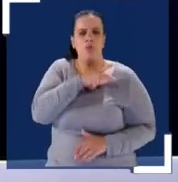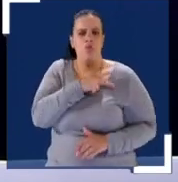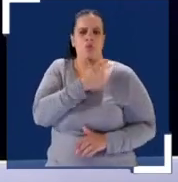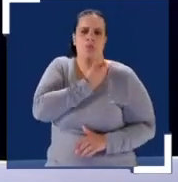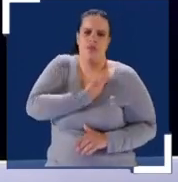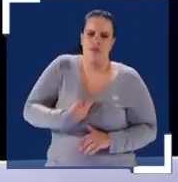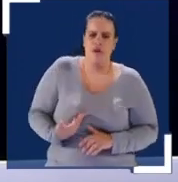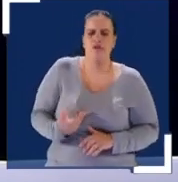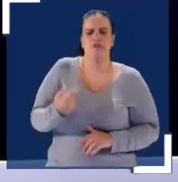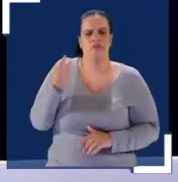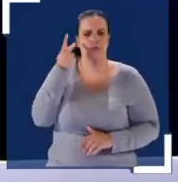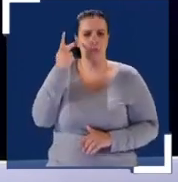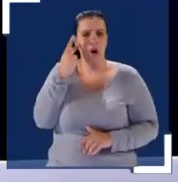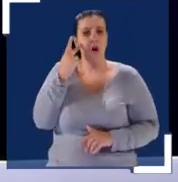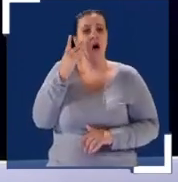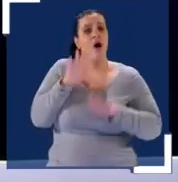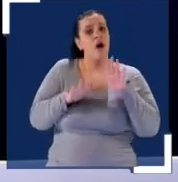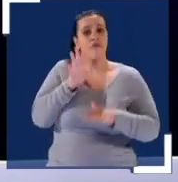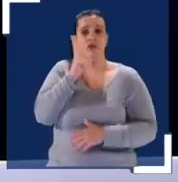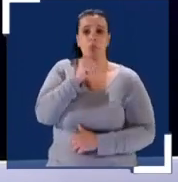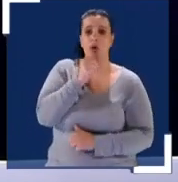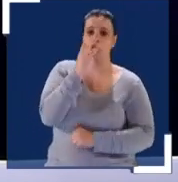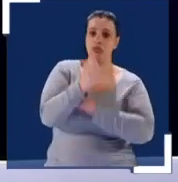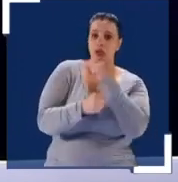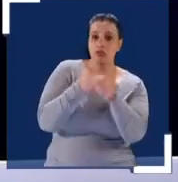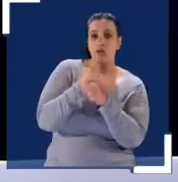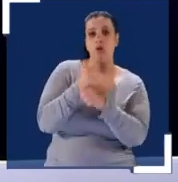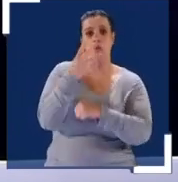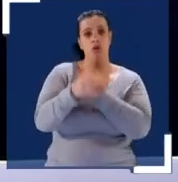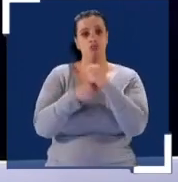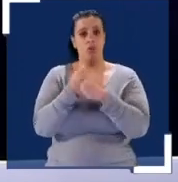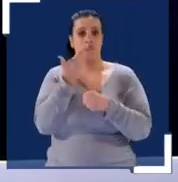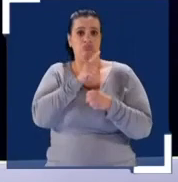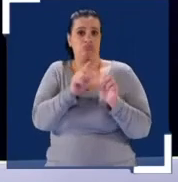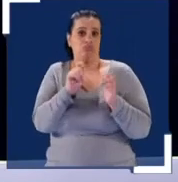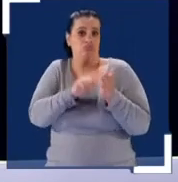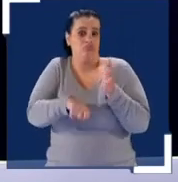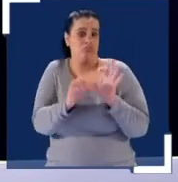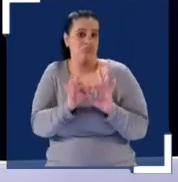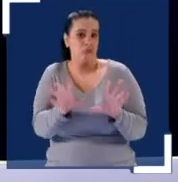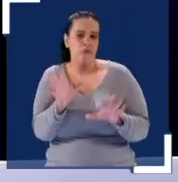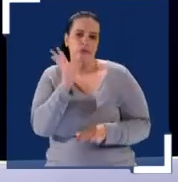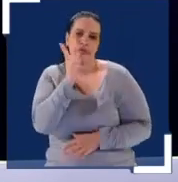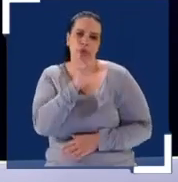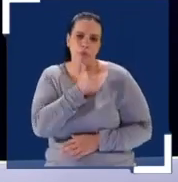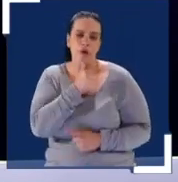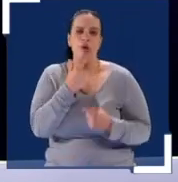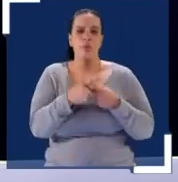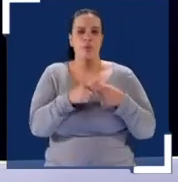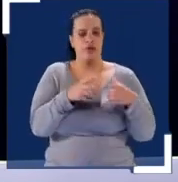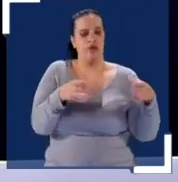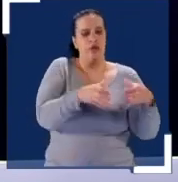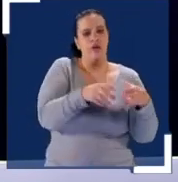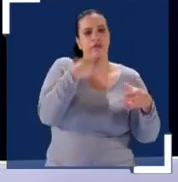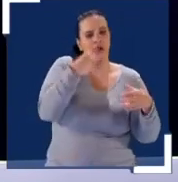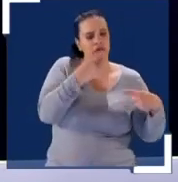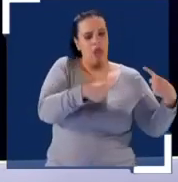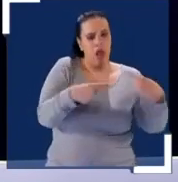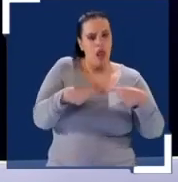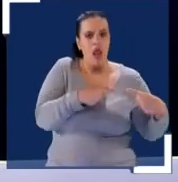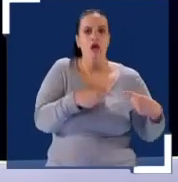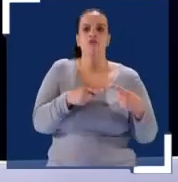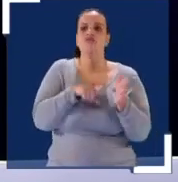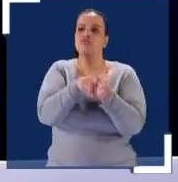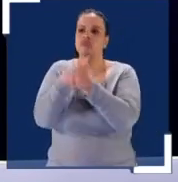Paulo, alguns que levaram 3 até 4 anos para serem viabilizados. Isso leva tempo. Isso passa pela Câmara Municipal, audiências públicas,